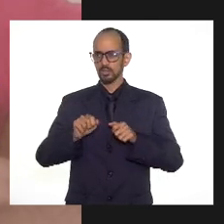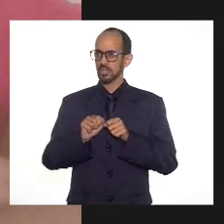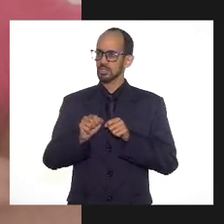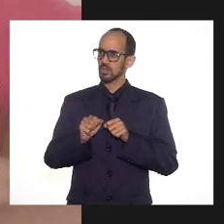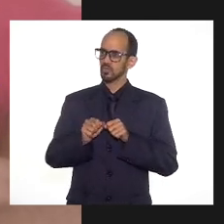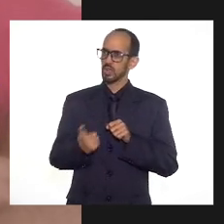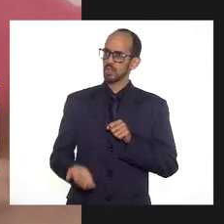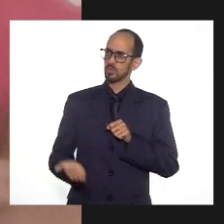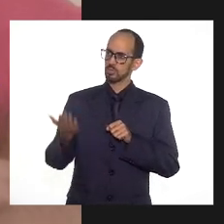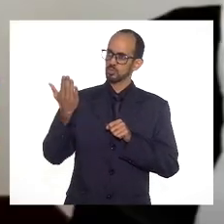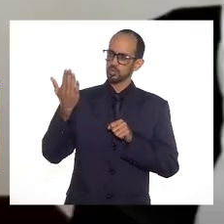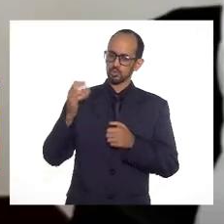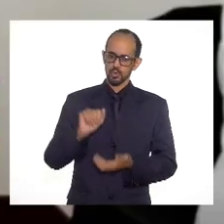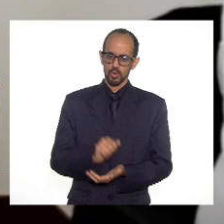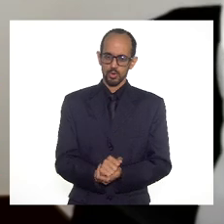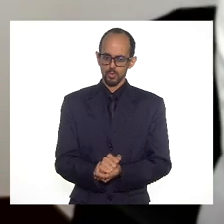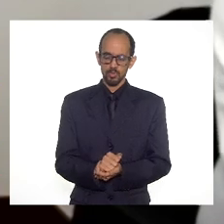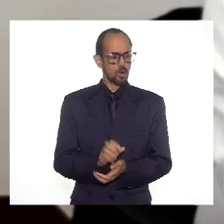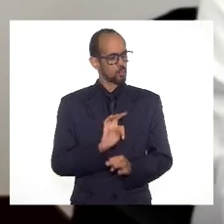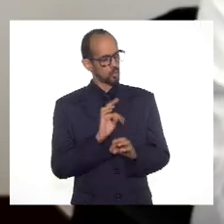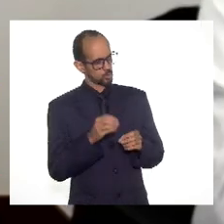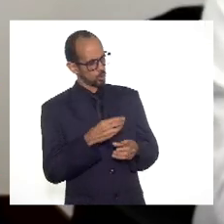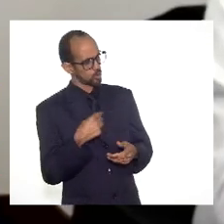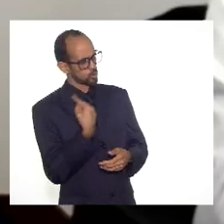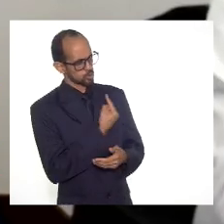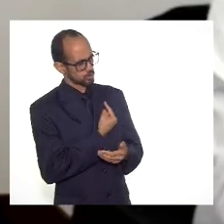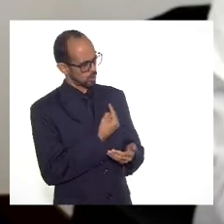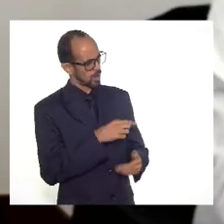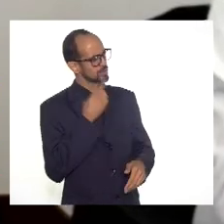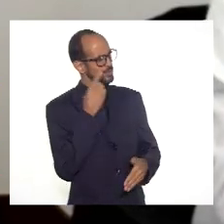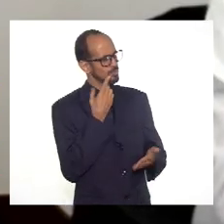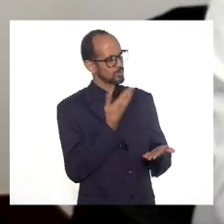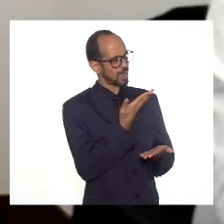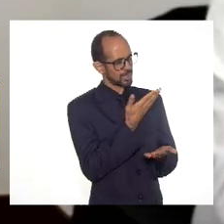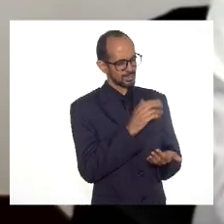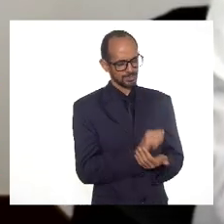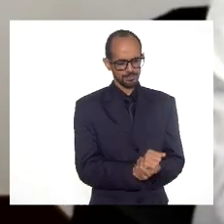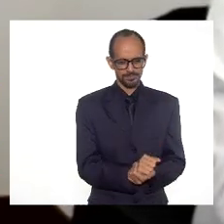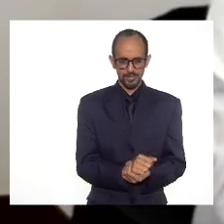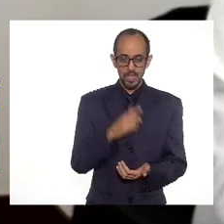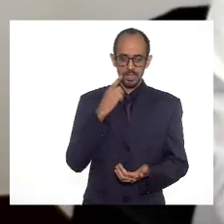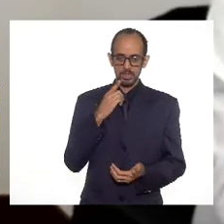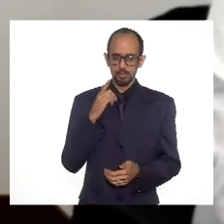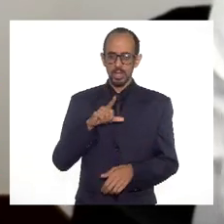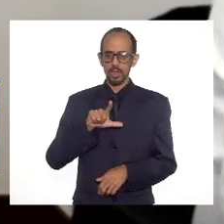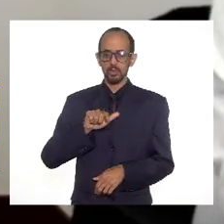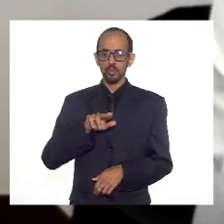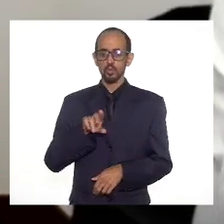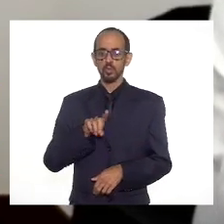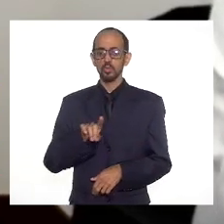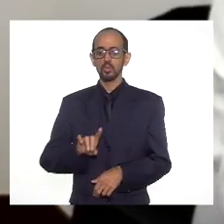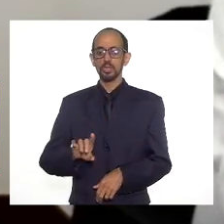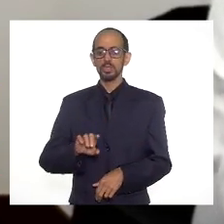Excelência. Por todos nós, deputada, por todos nós. Deputado Luiz Martins.